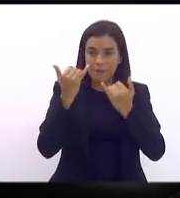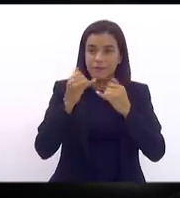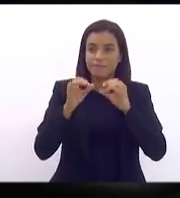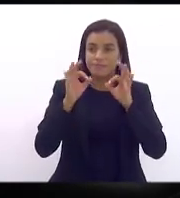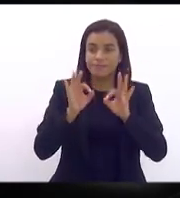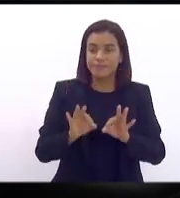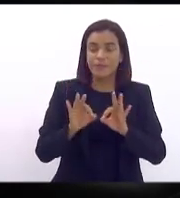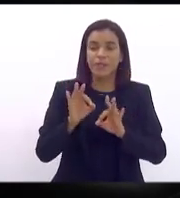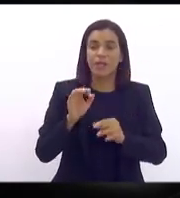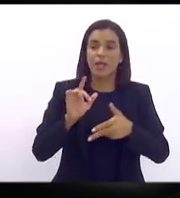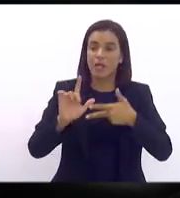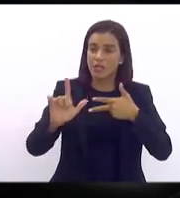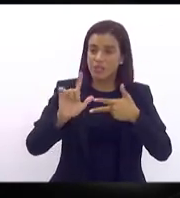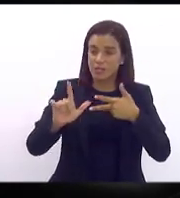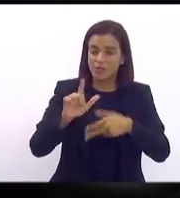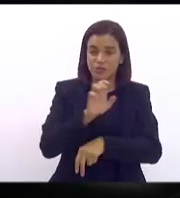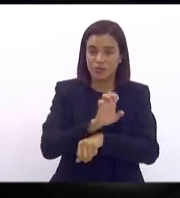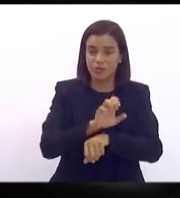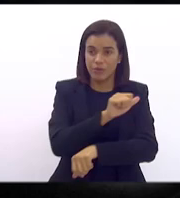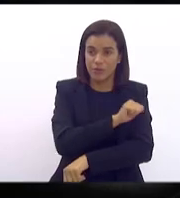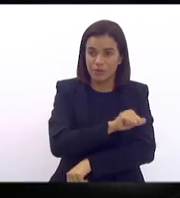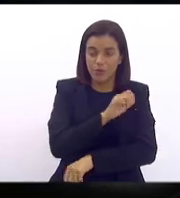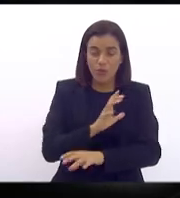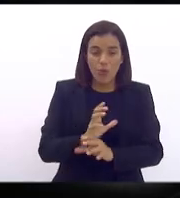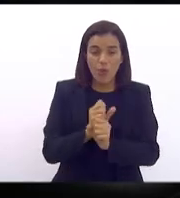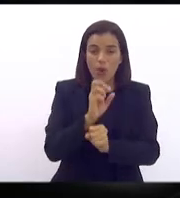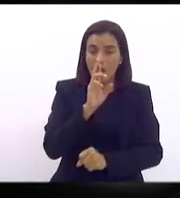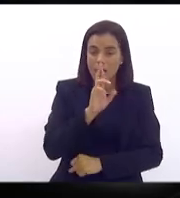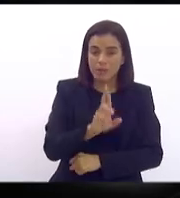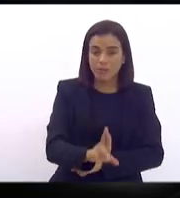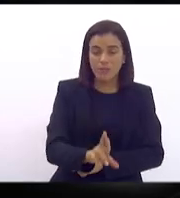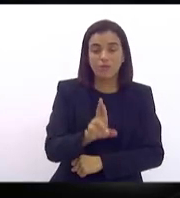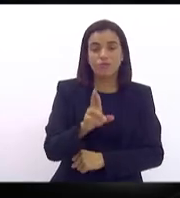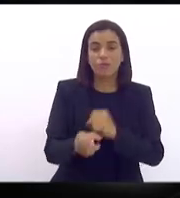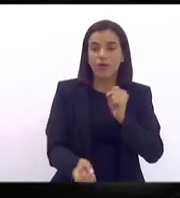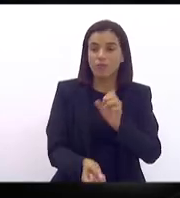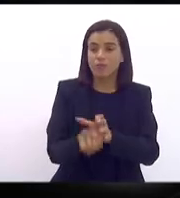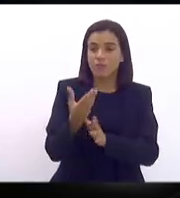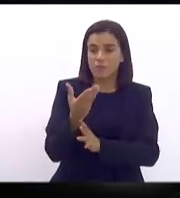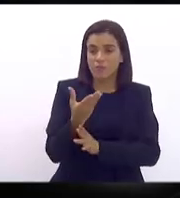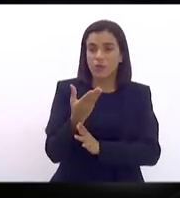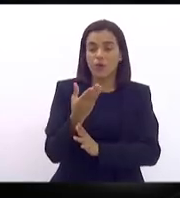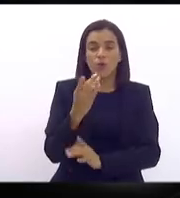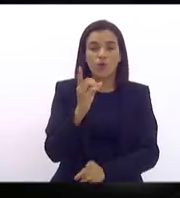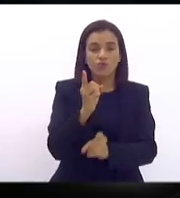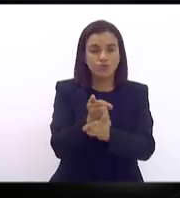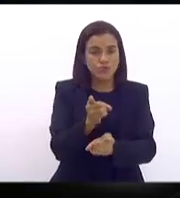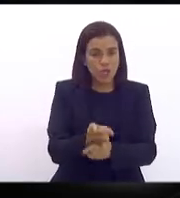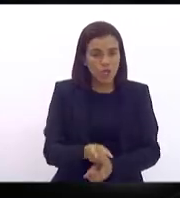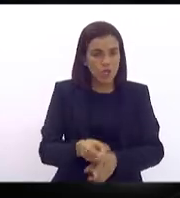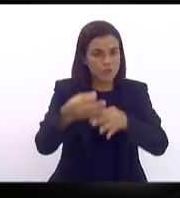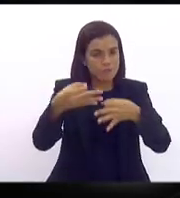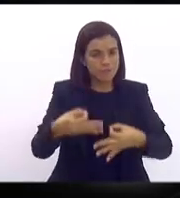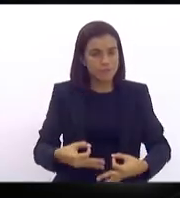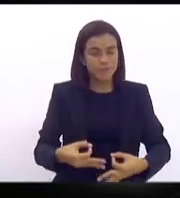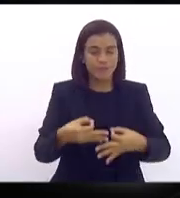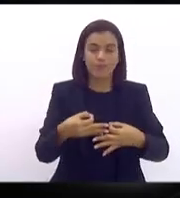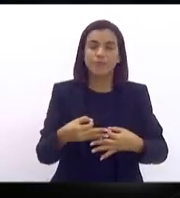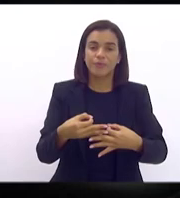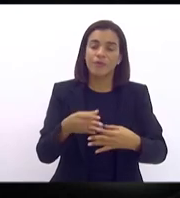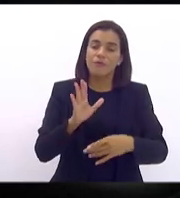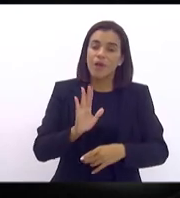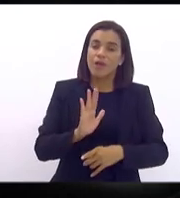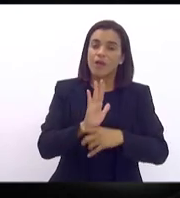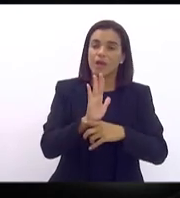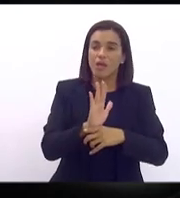Rio de Janeiro possa, a partir do resultado dessa CPI, produzir um diagnóstico preciso que vai